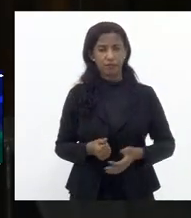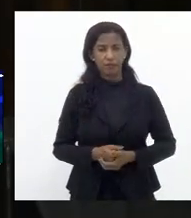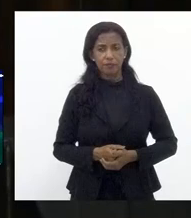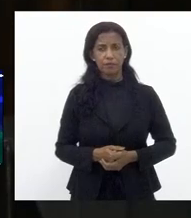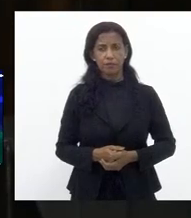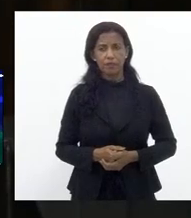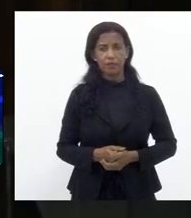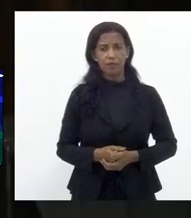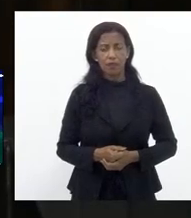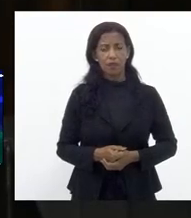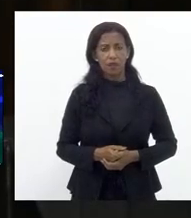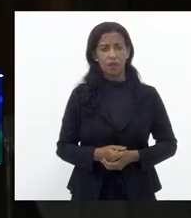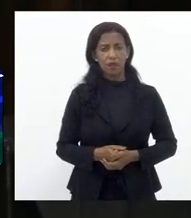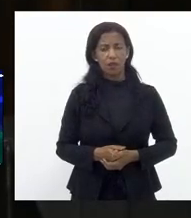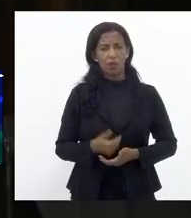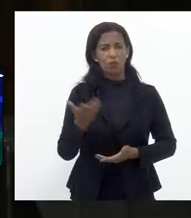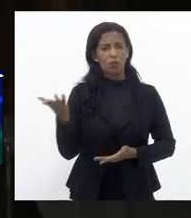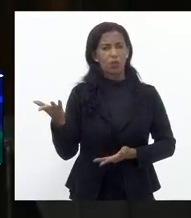colocaram aquilo como meta de vida.